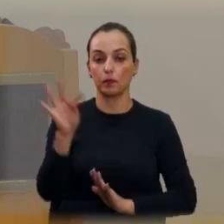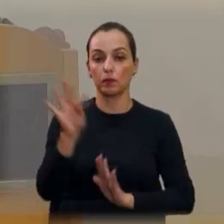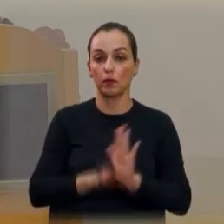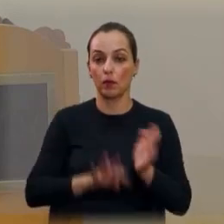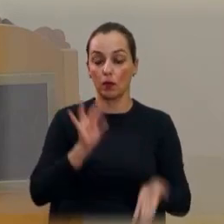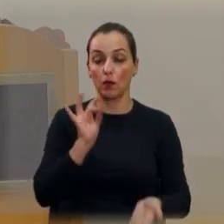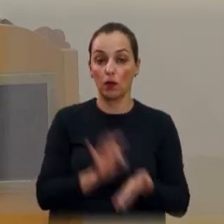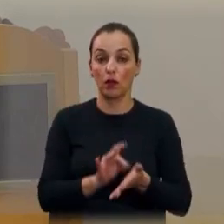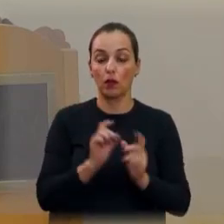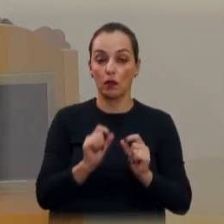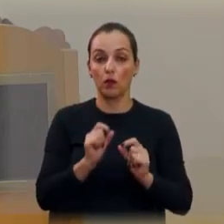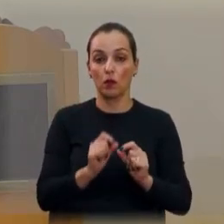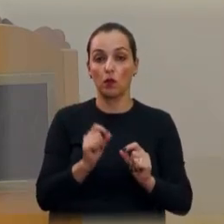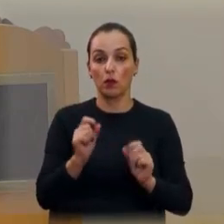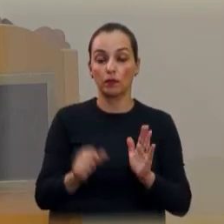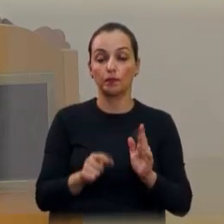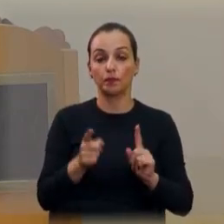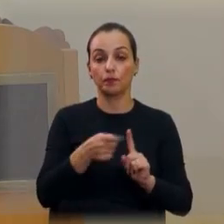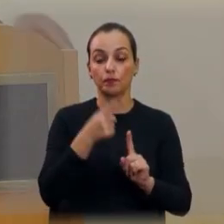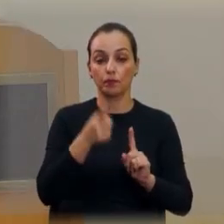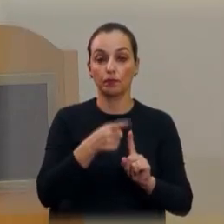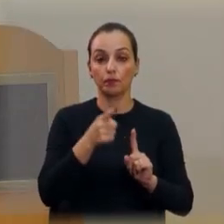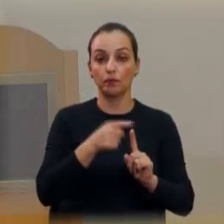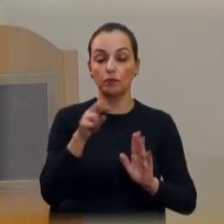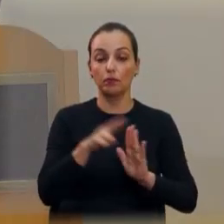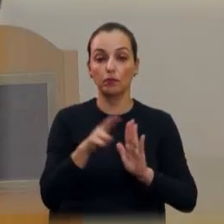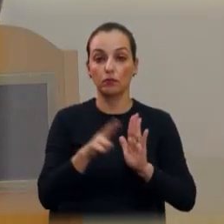original, apenas a primeira regularização